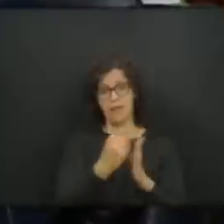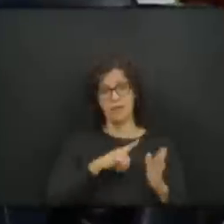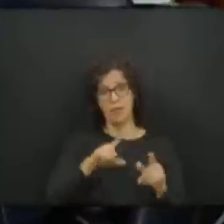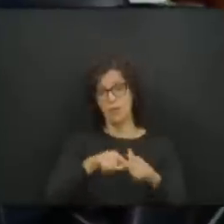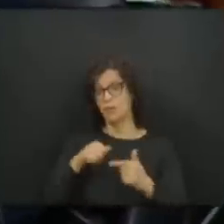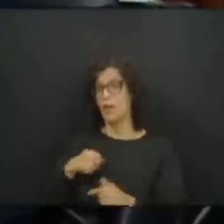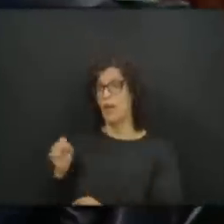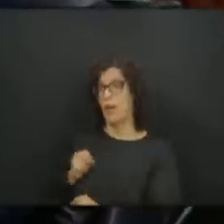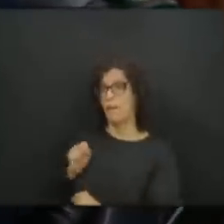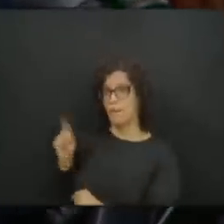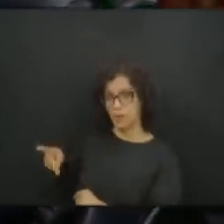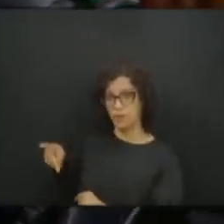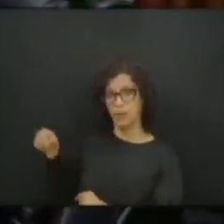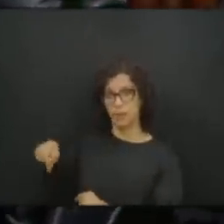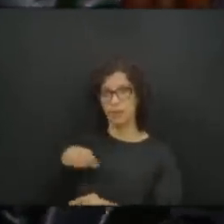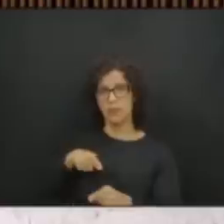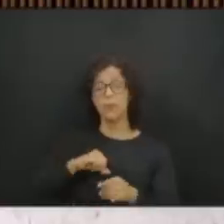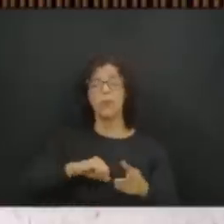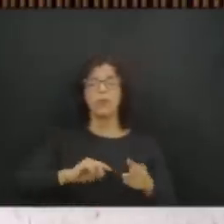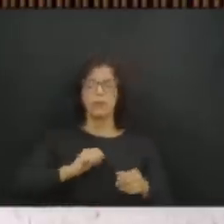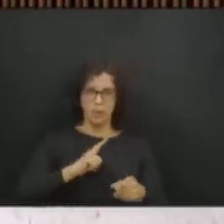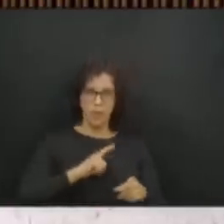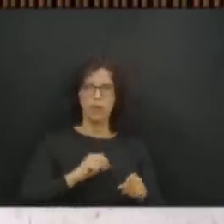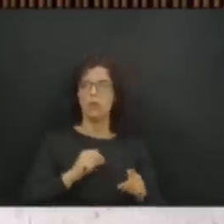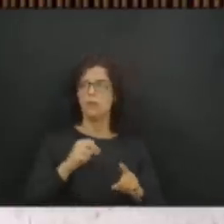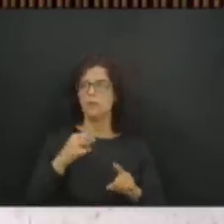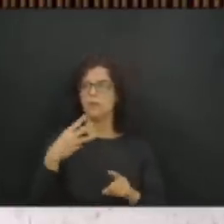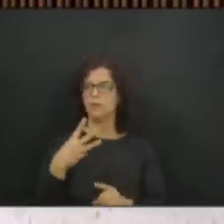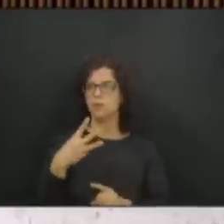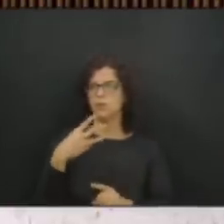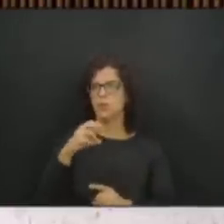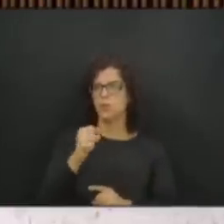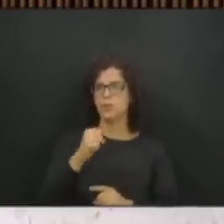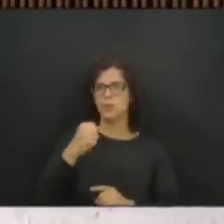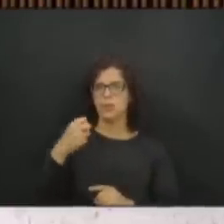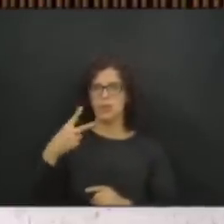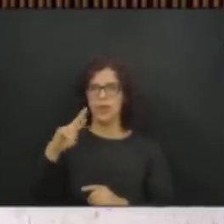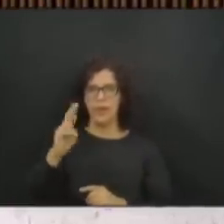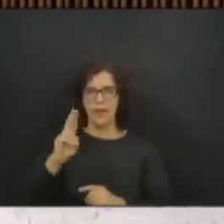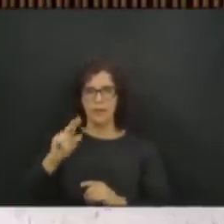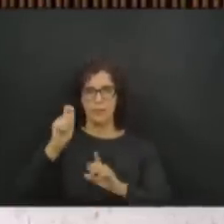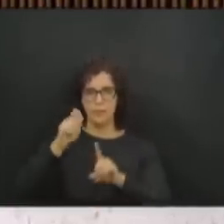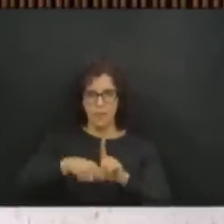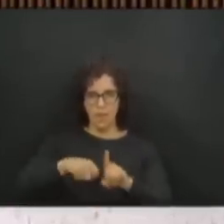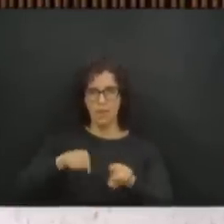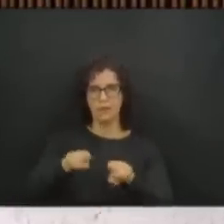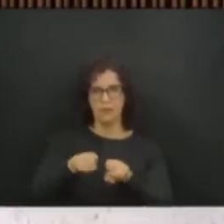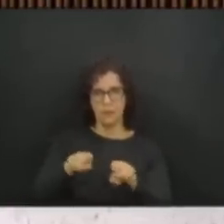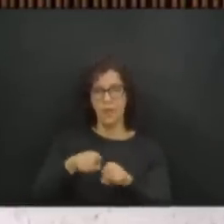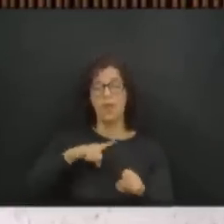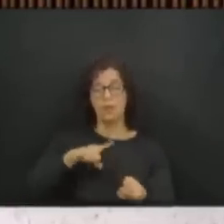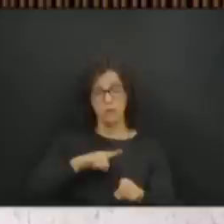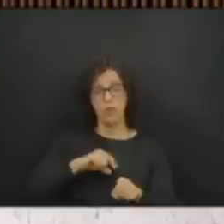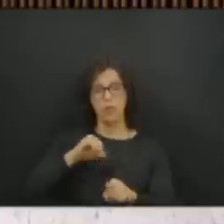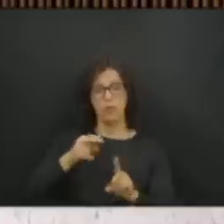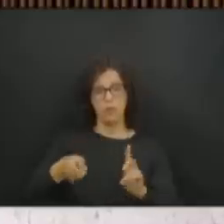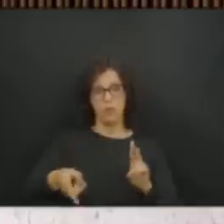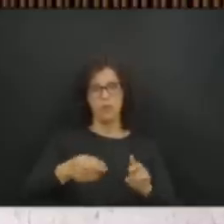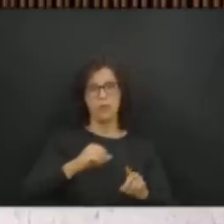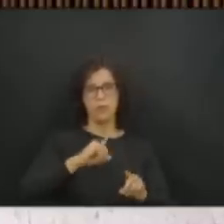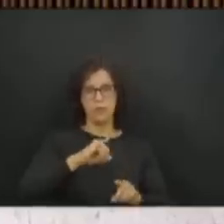e eu falo isso porque eu sou aposentado do INSS 3882 reais por mês e eu pago mais imposto o